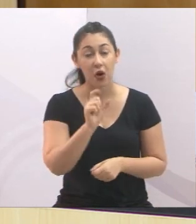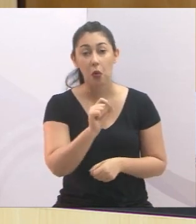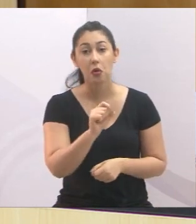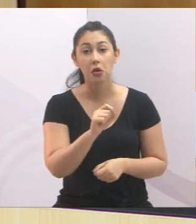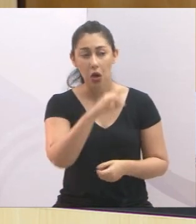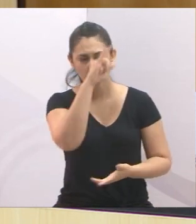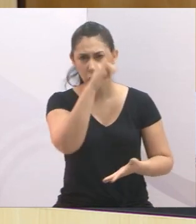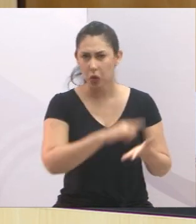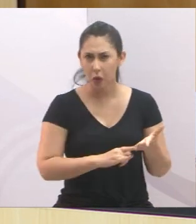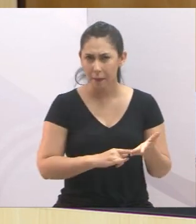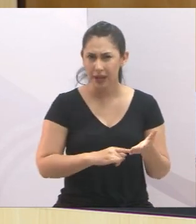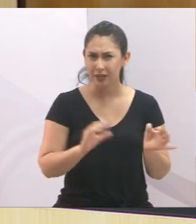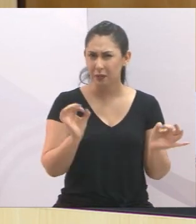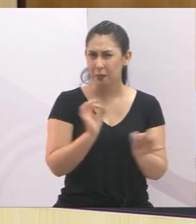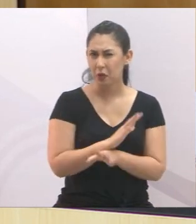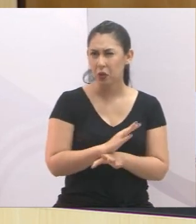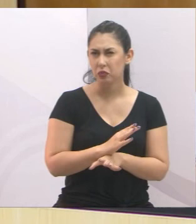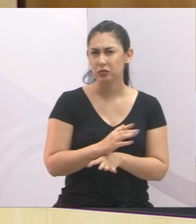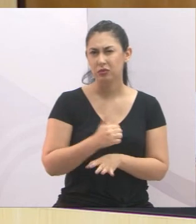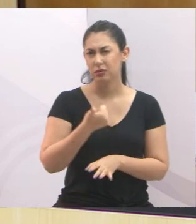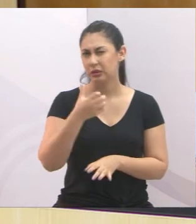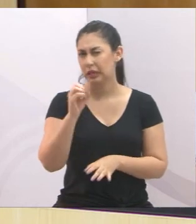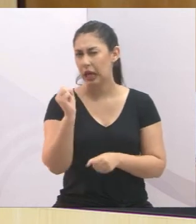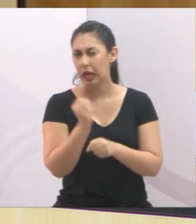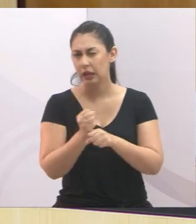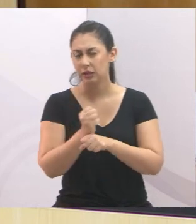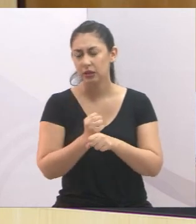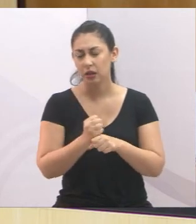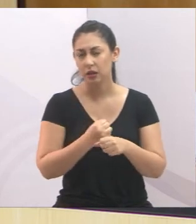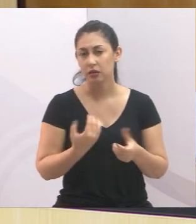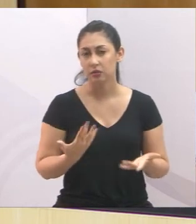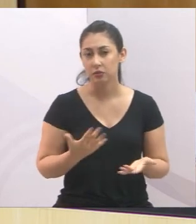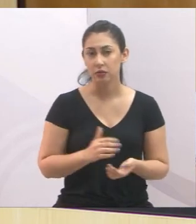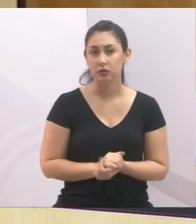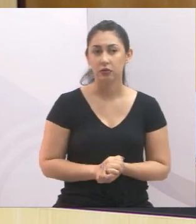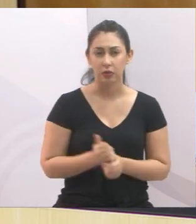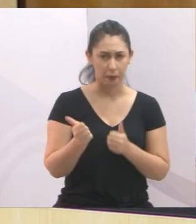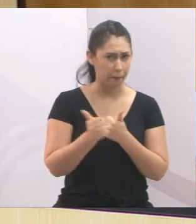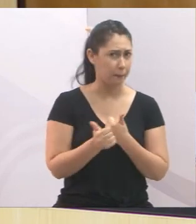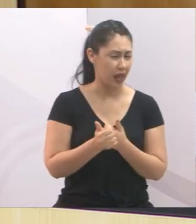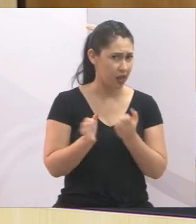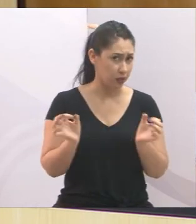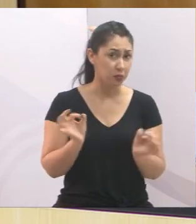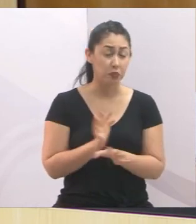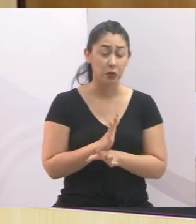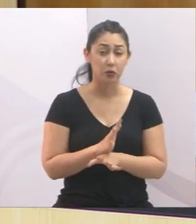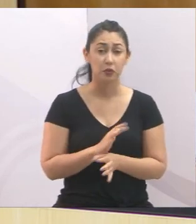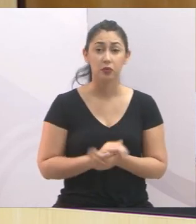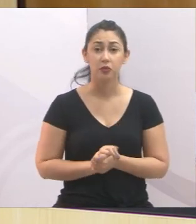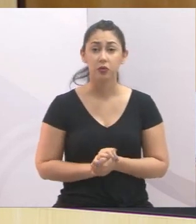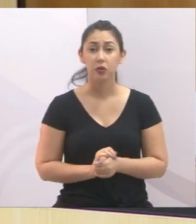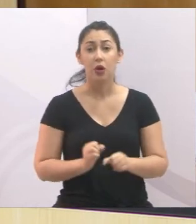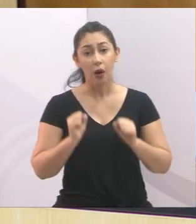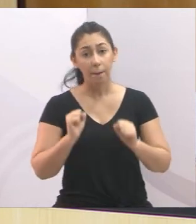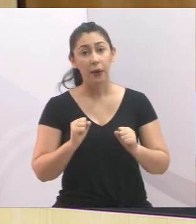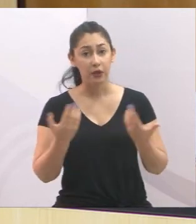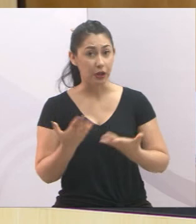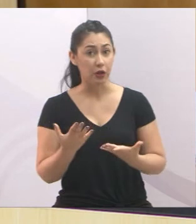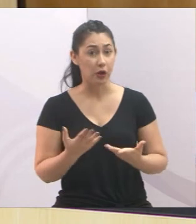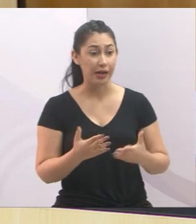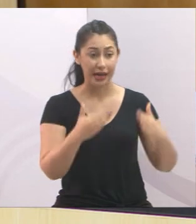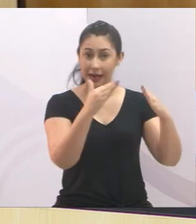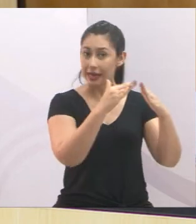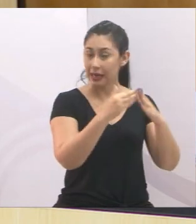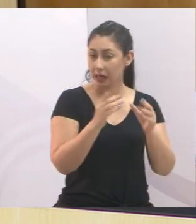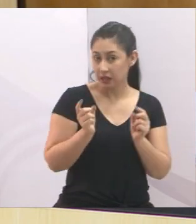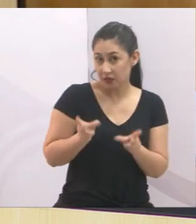findos os 10 anos em 3 condomínios em 2011, o que já se avizinha poderão ser objeto de operações de venda das propriedades,